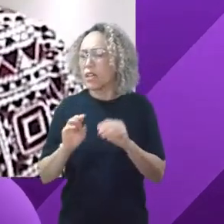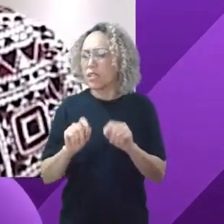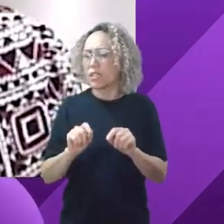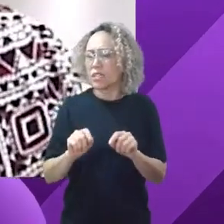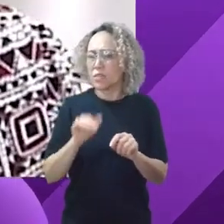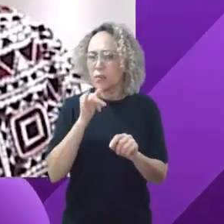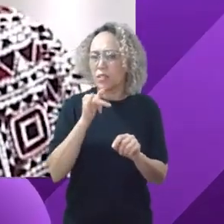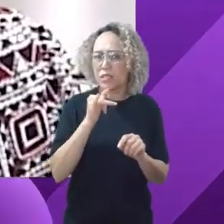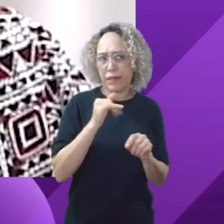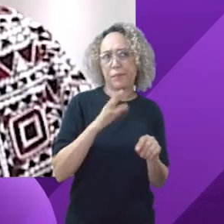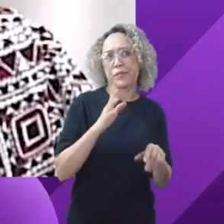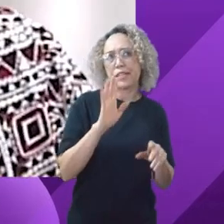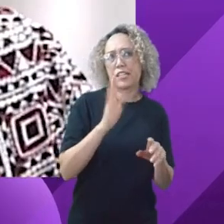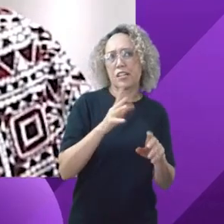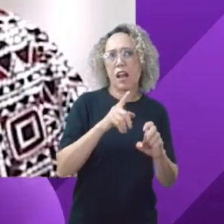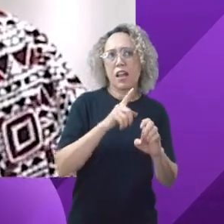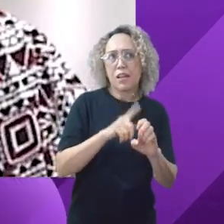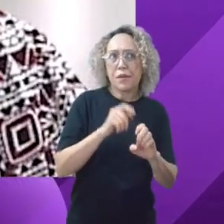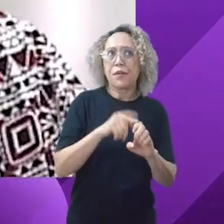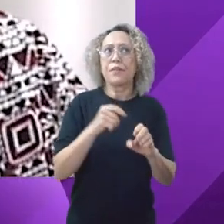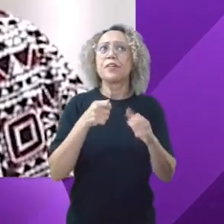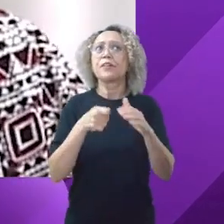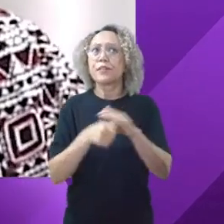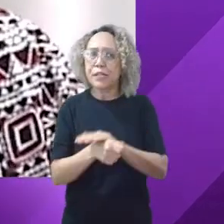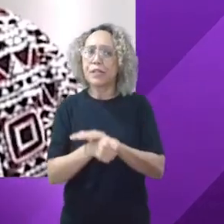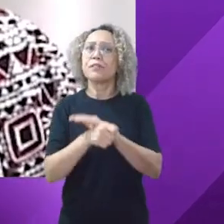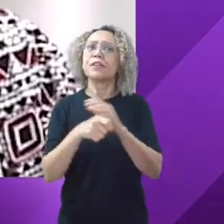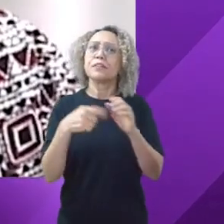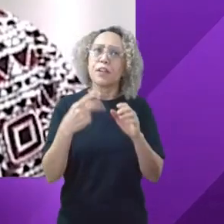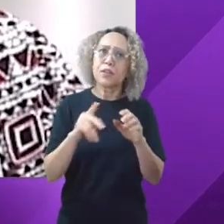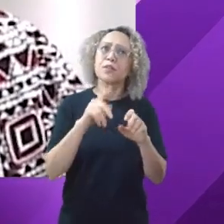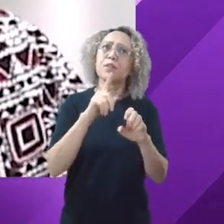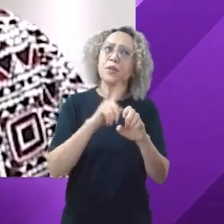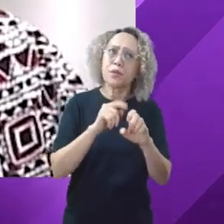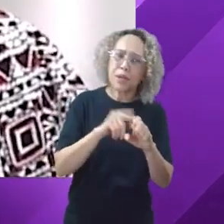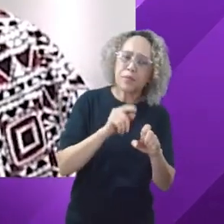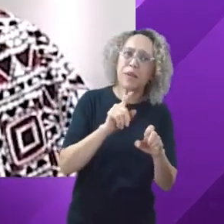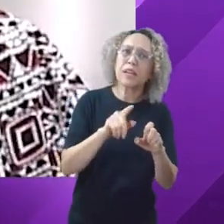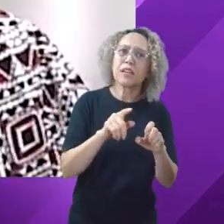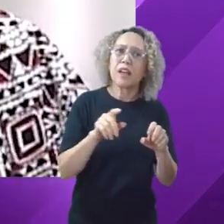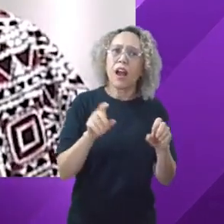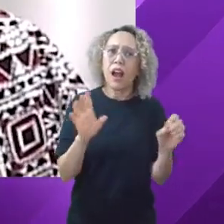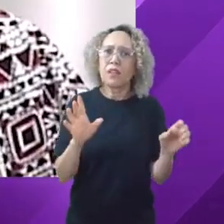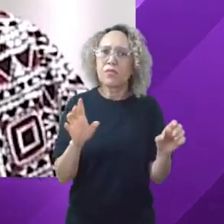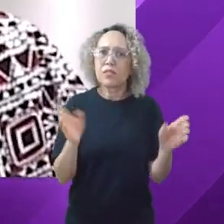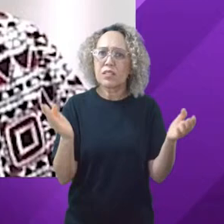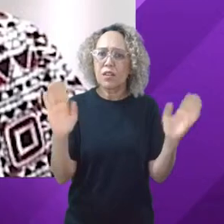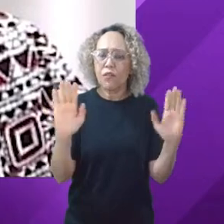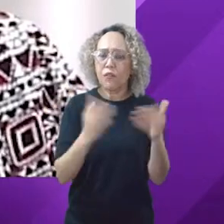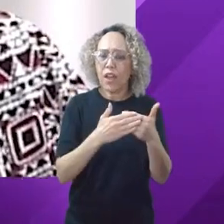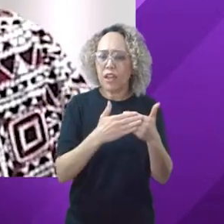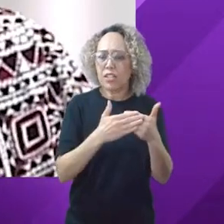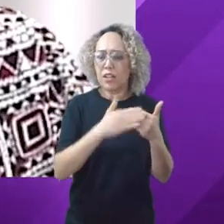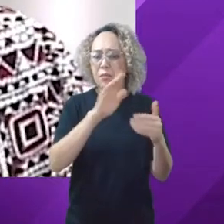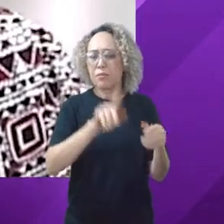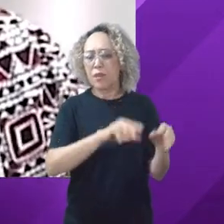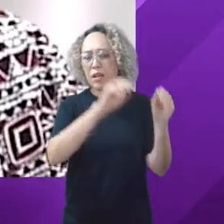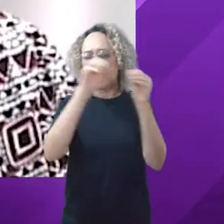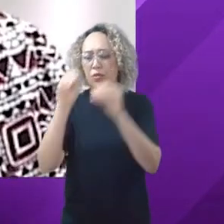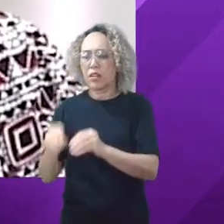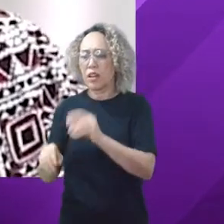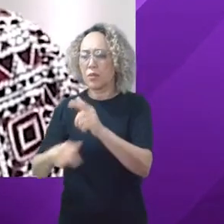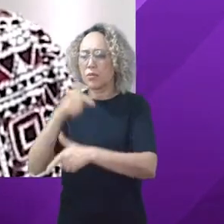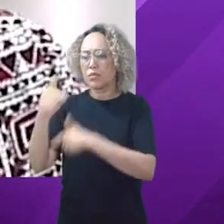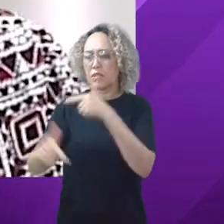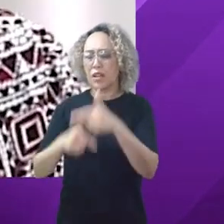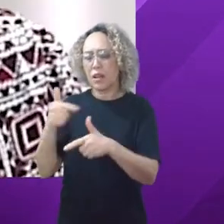um trabalhador autônomo, porque tudo isso tem importância quando a gente tem um pequeno negócio. Acho que essas